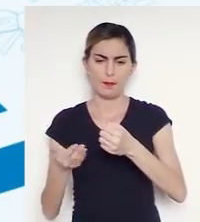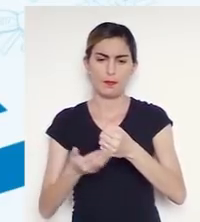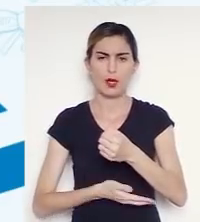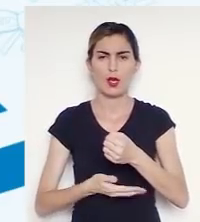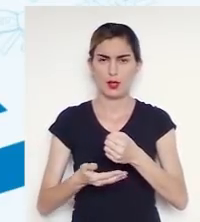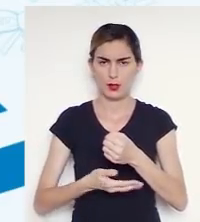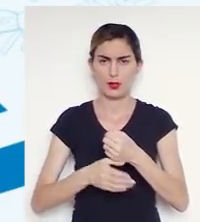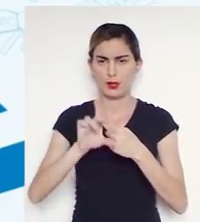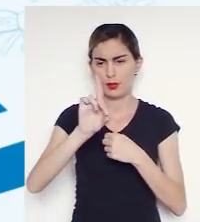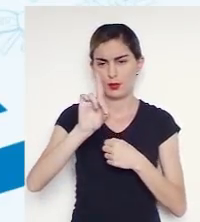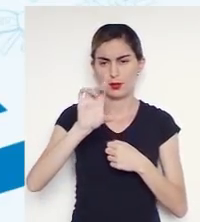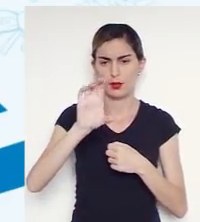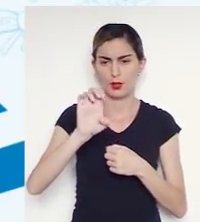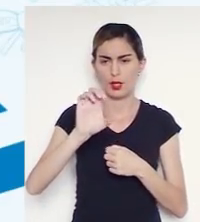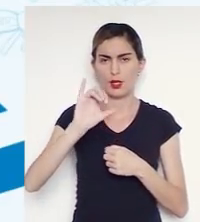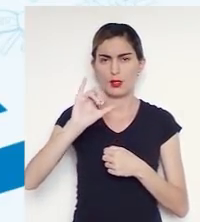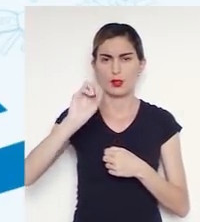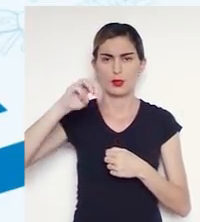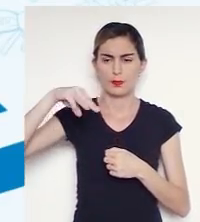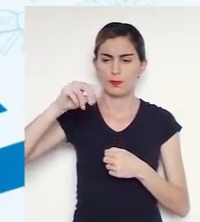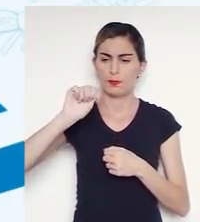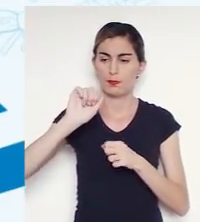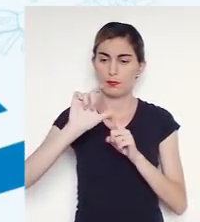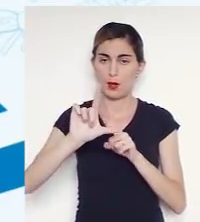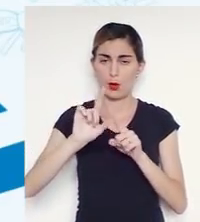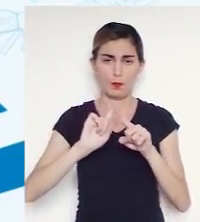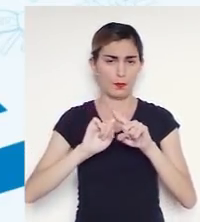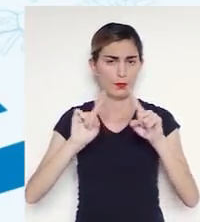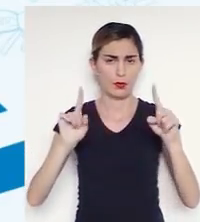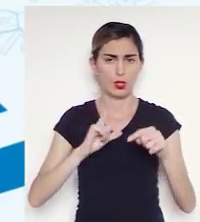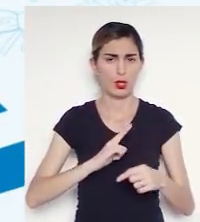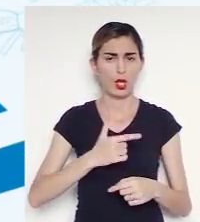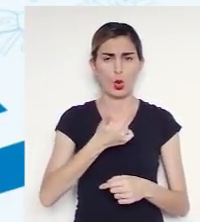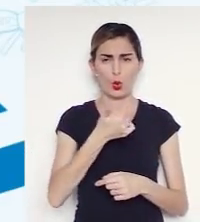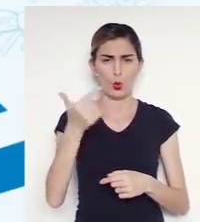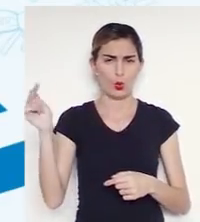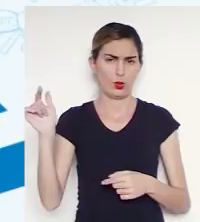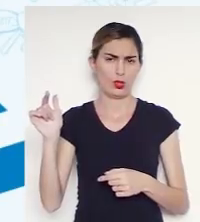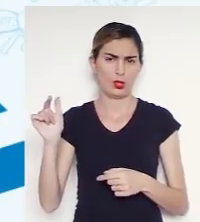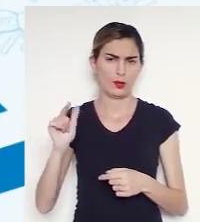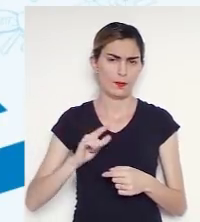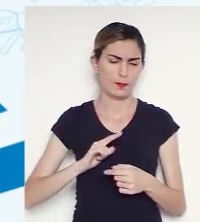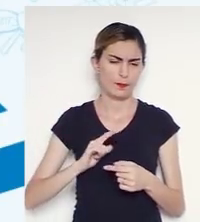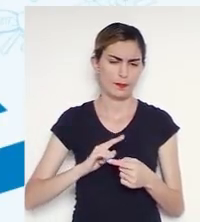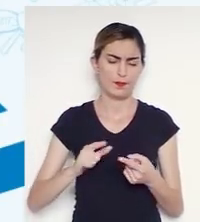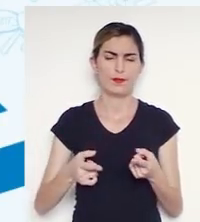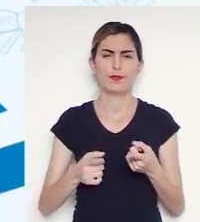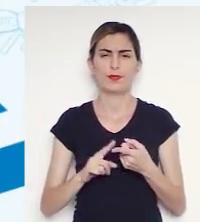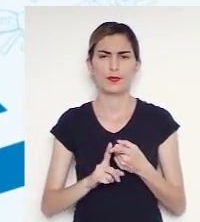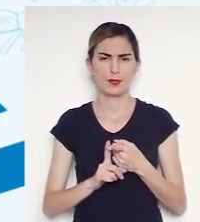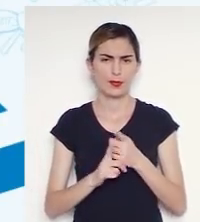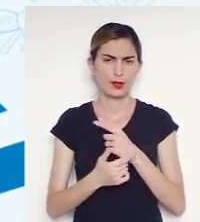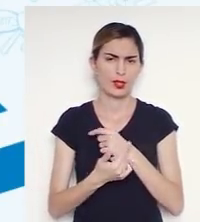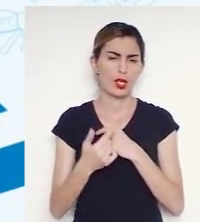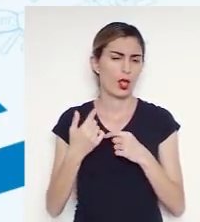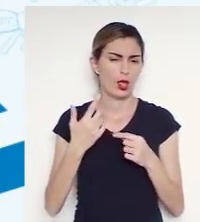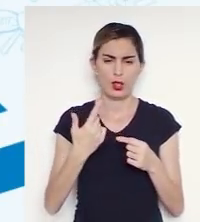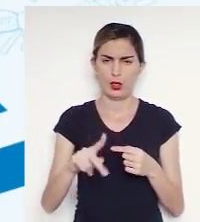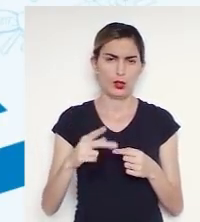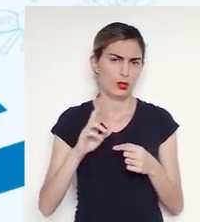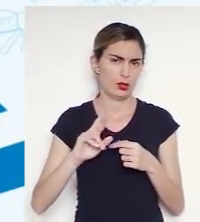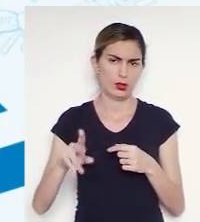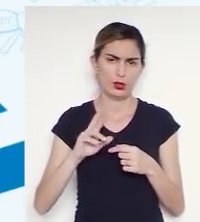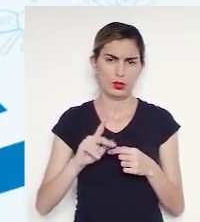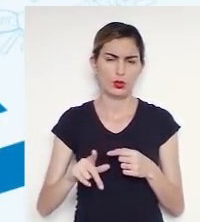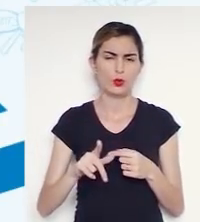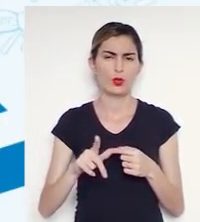base decimal. Mas existem outras grandezas, como a grandeza tempo, por exemplo, que ela não